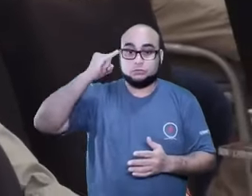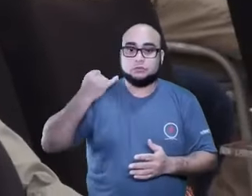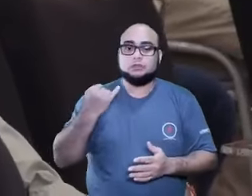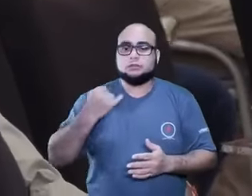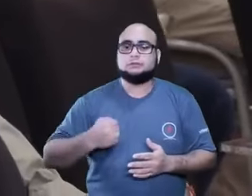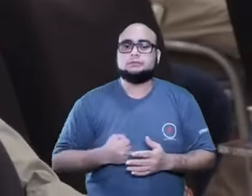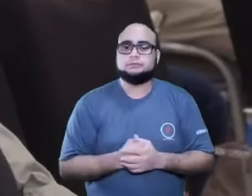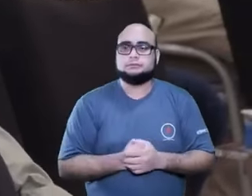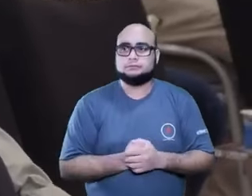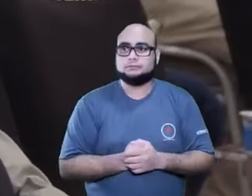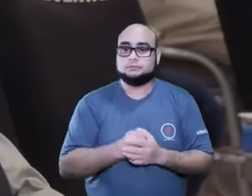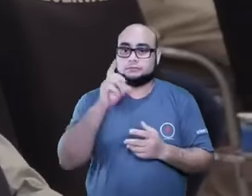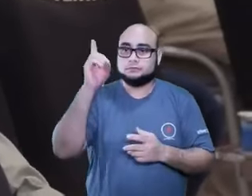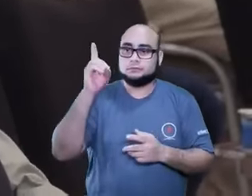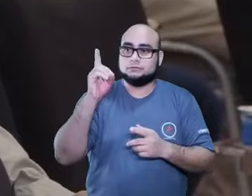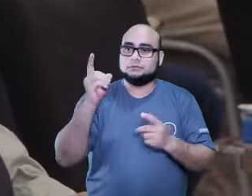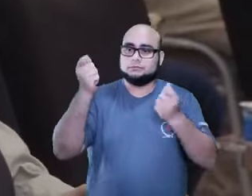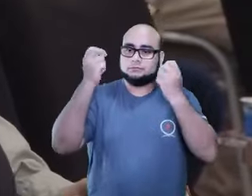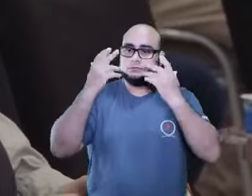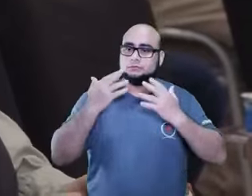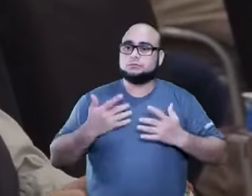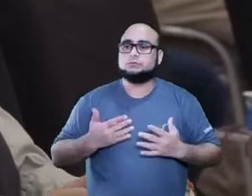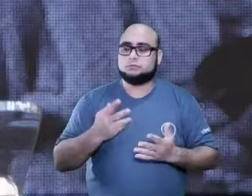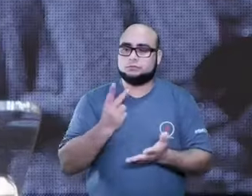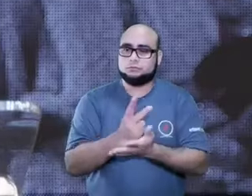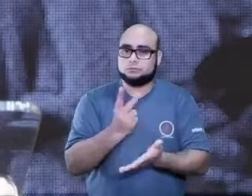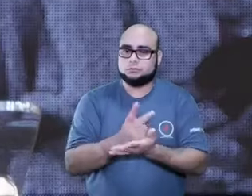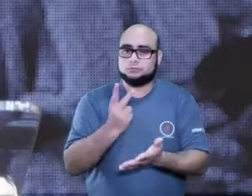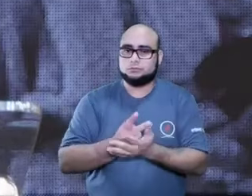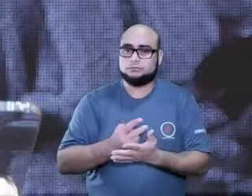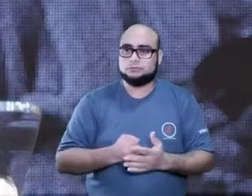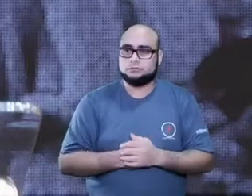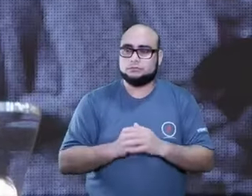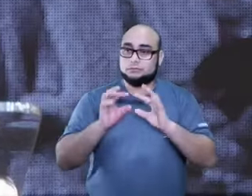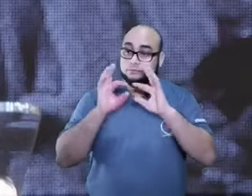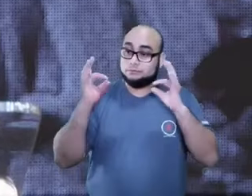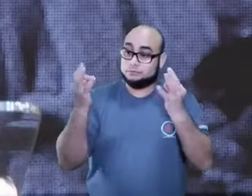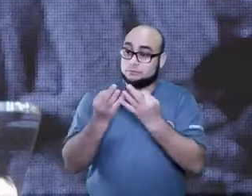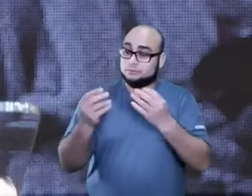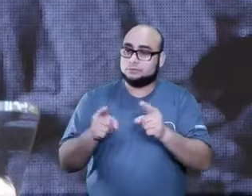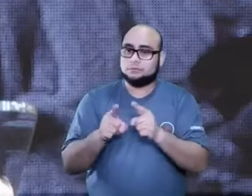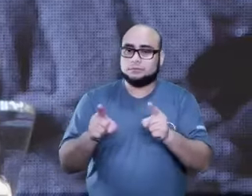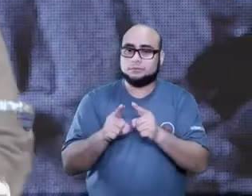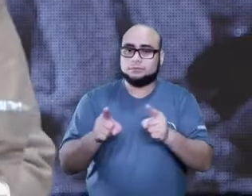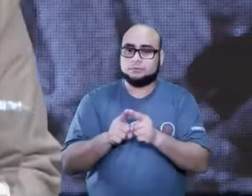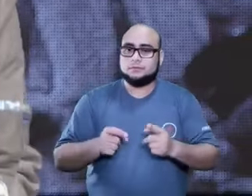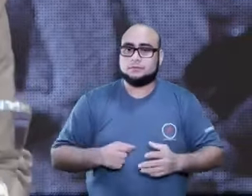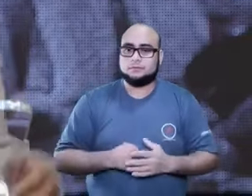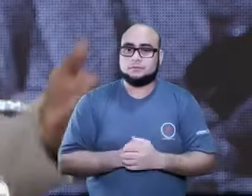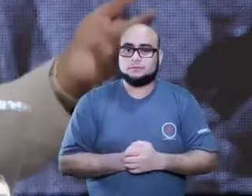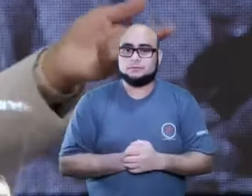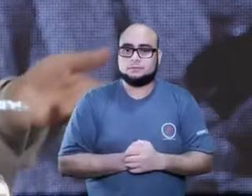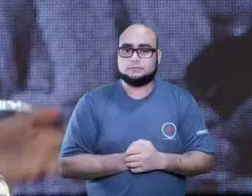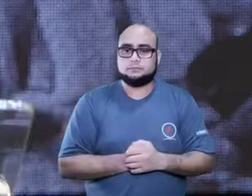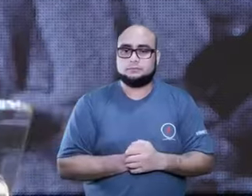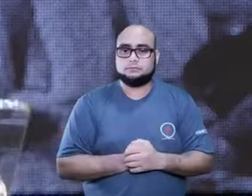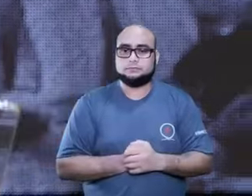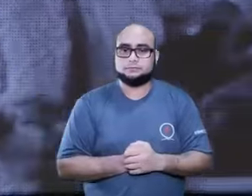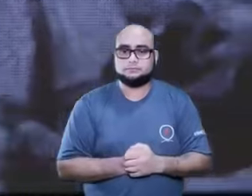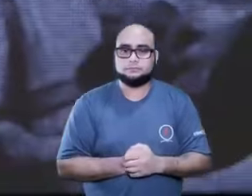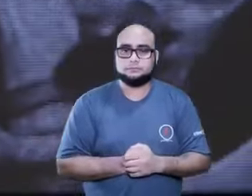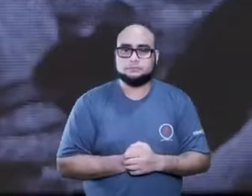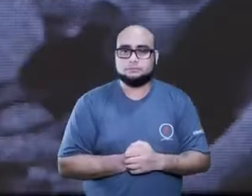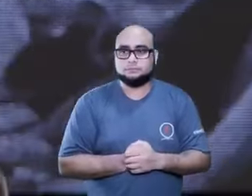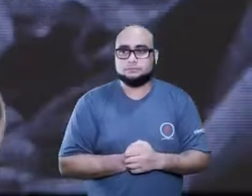Deus para a nossa vida. E a família, não é? Edgilma, eu digo que ela é uma